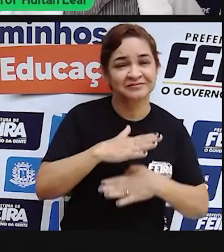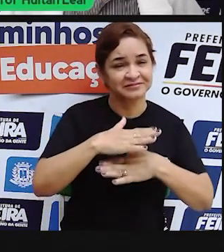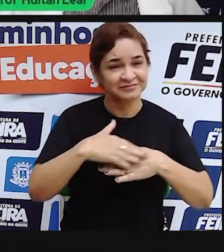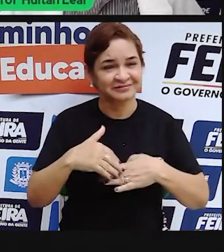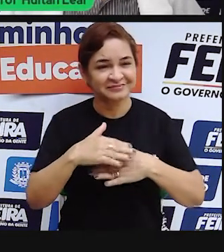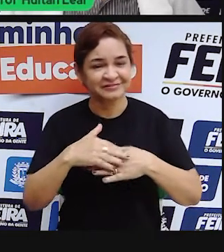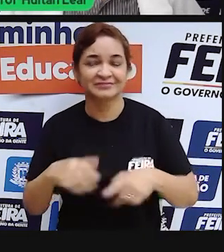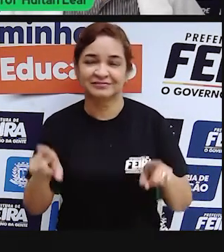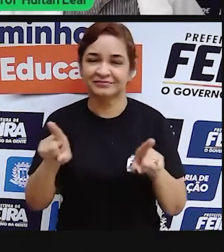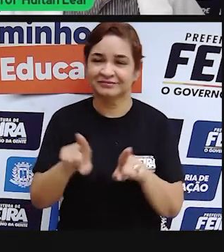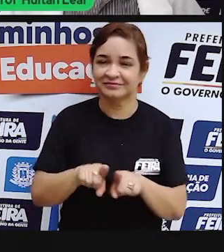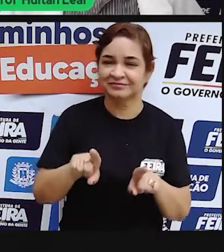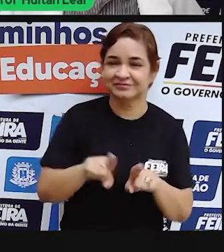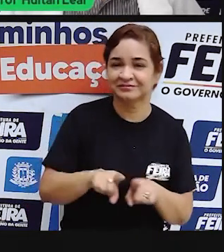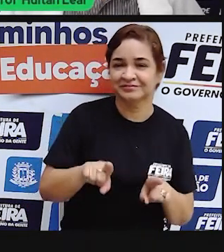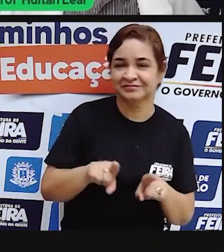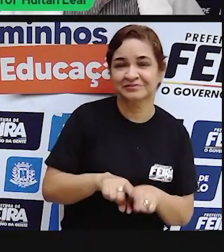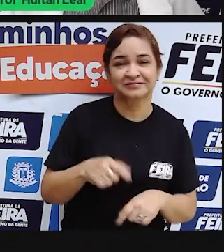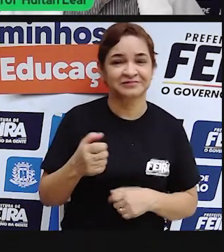também.